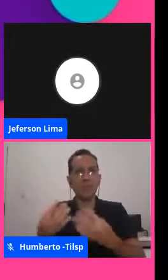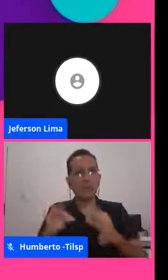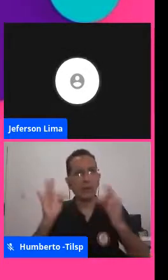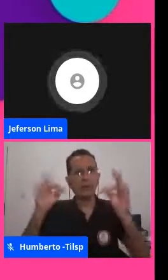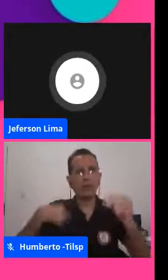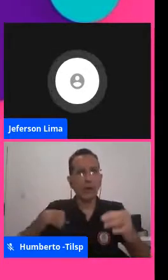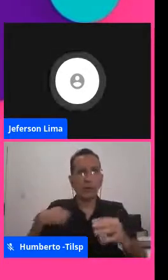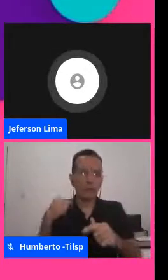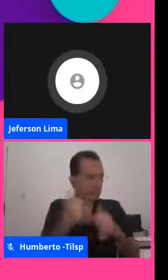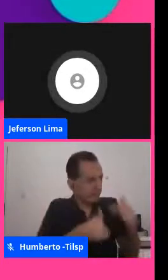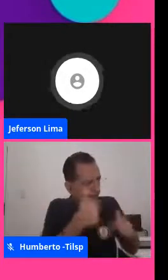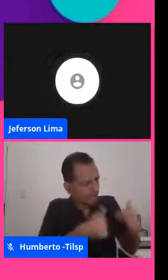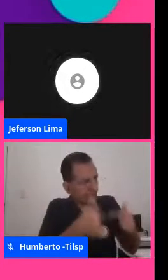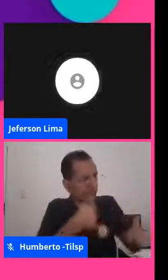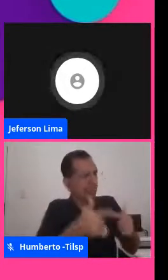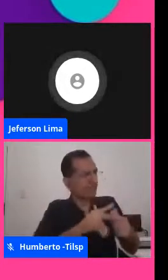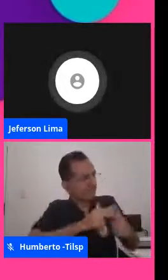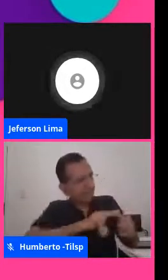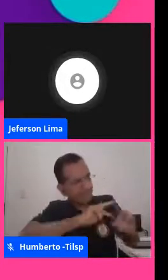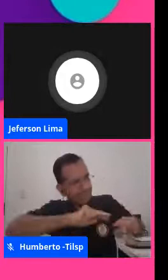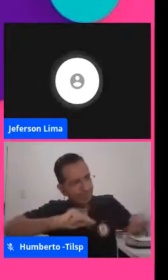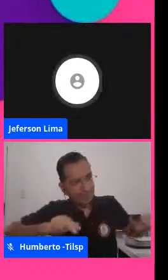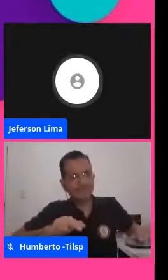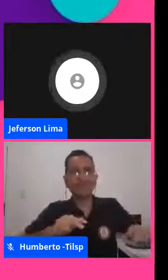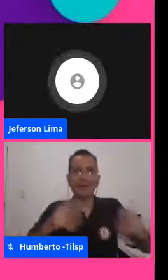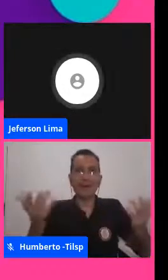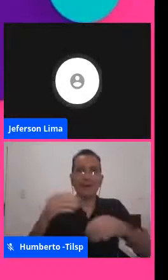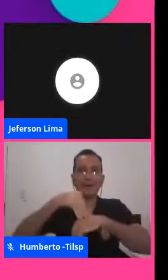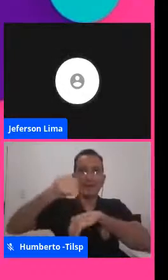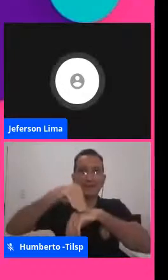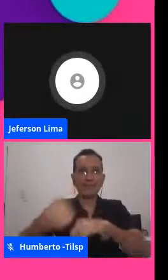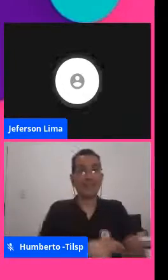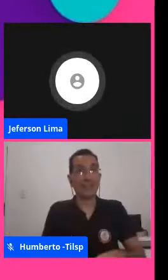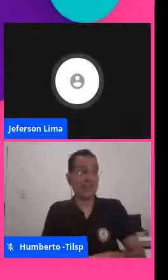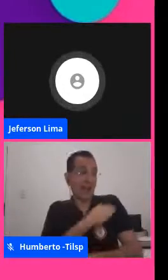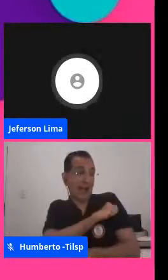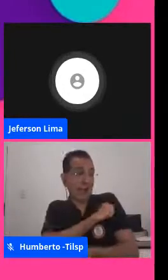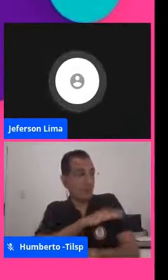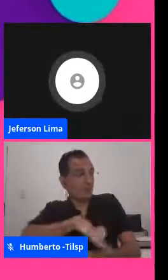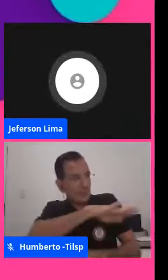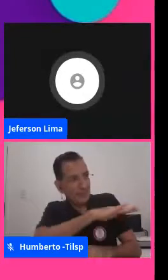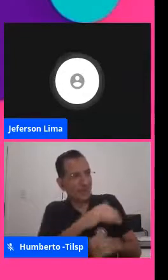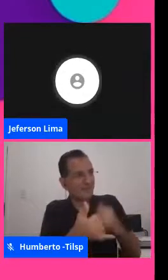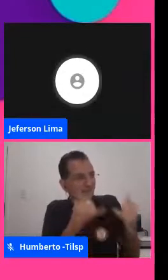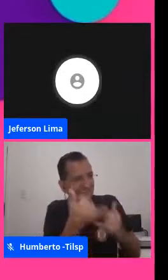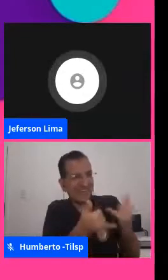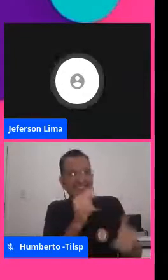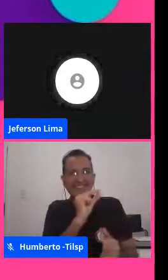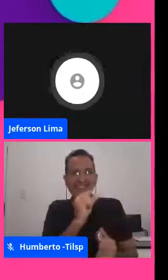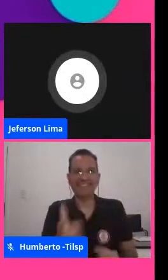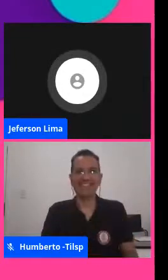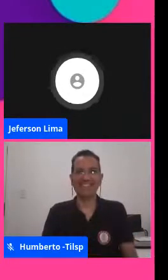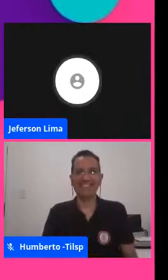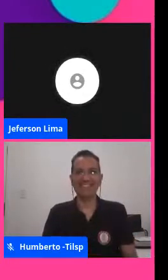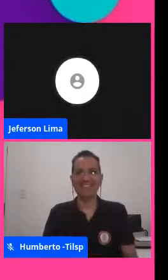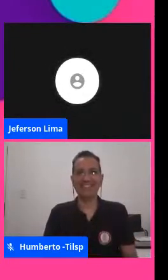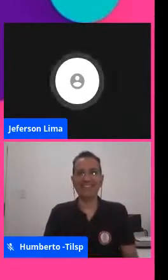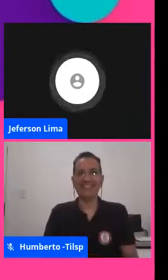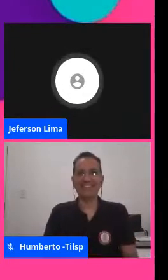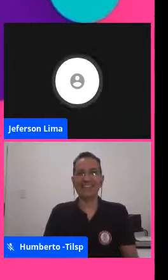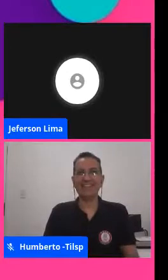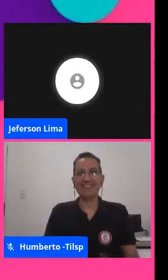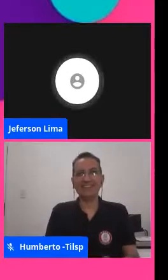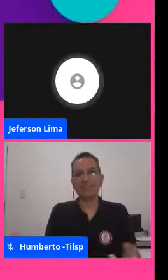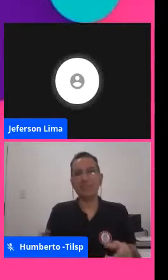trabalho aí, seja meu trabalho, né? Ou seja, brincando um pouquinho com os alunos. A gente tenta utilizar também um pouquinho de ensino de domótica, porque a